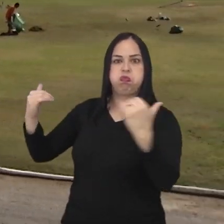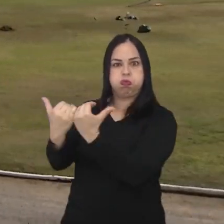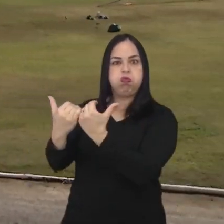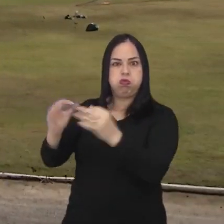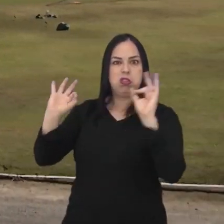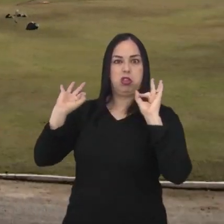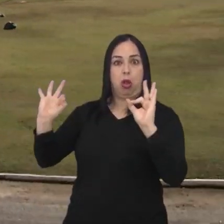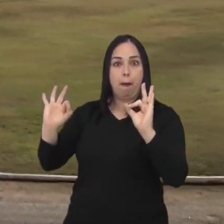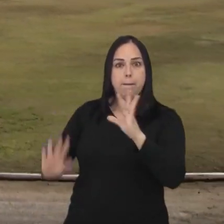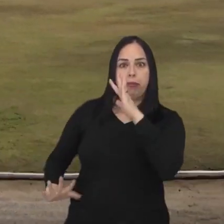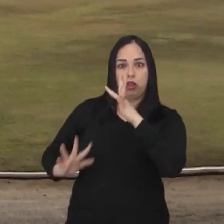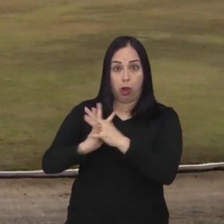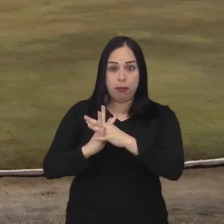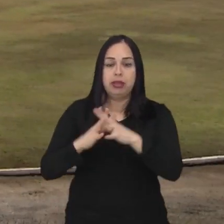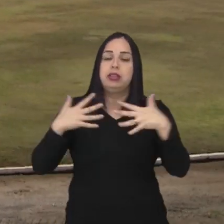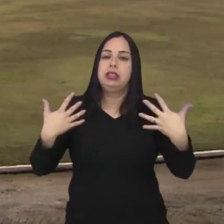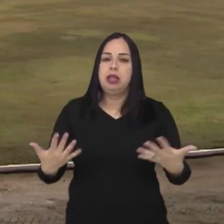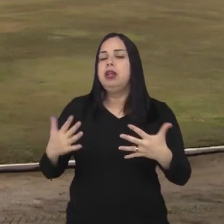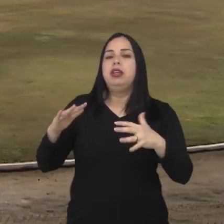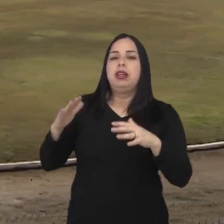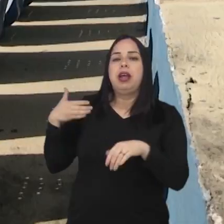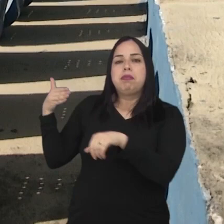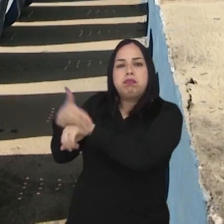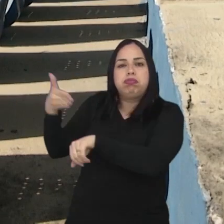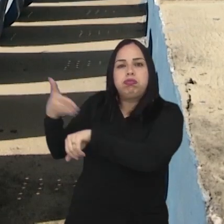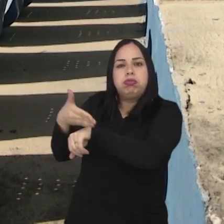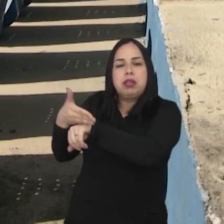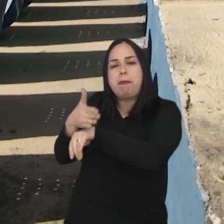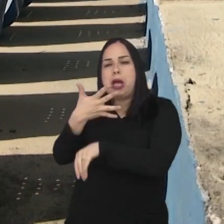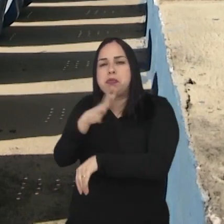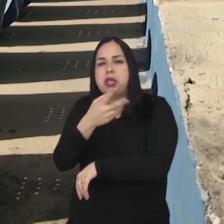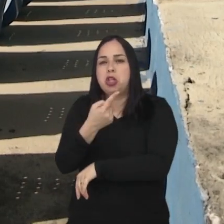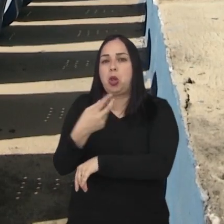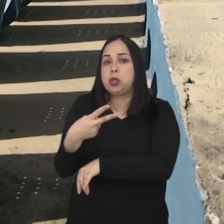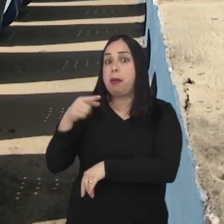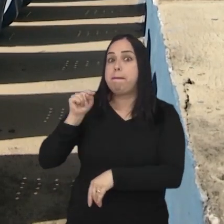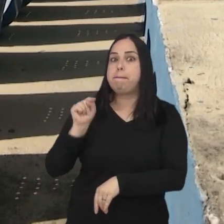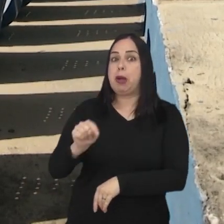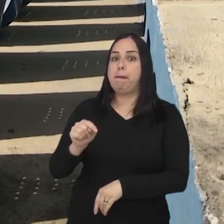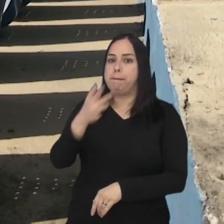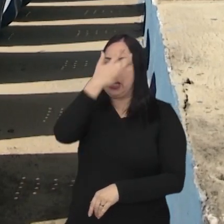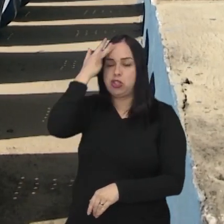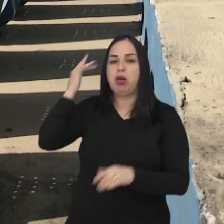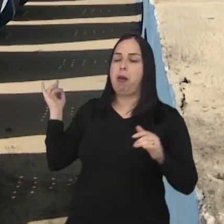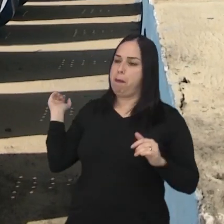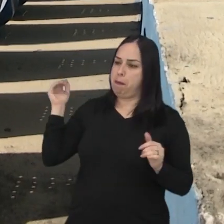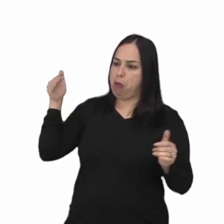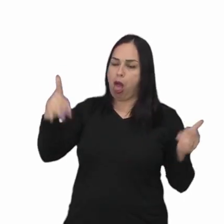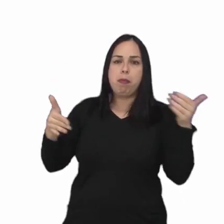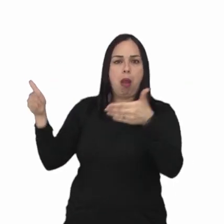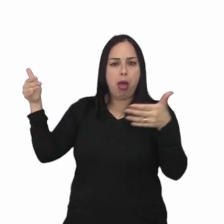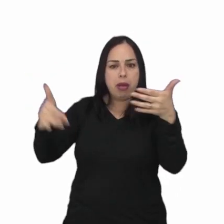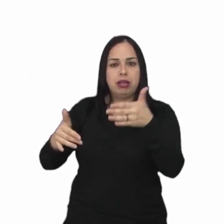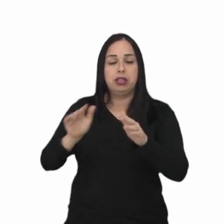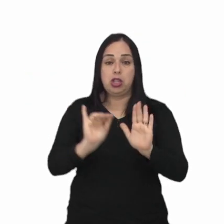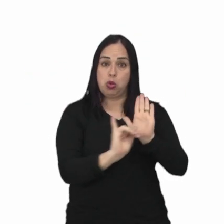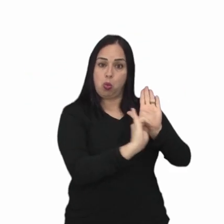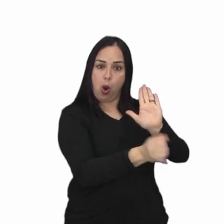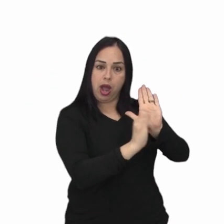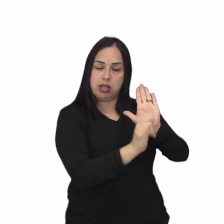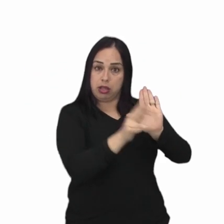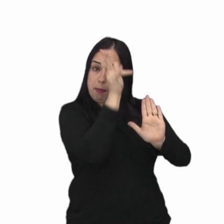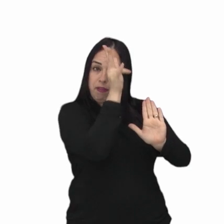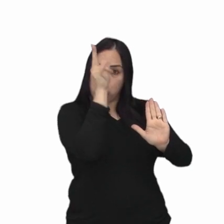praça esportiva da região do Vale do Paraíba, com capacidade para receber mais de 12 mil pessoas. E de acordo com o